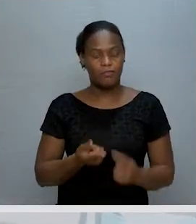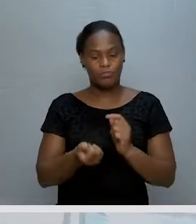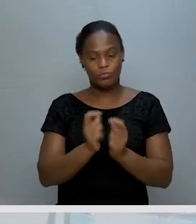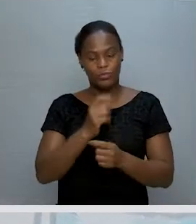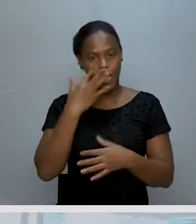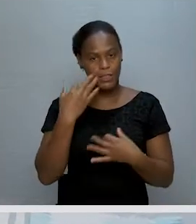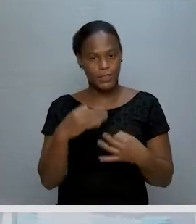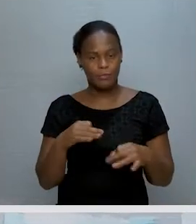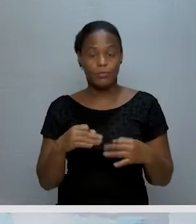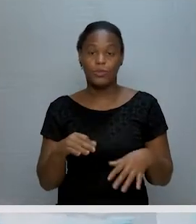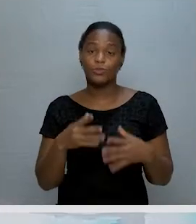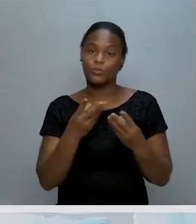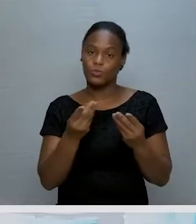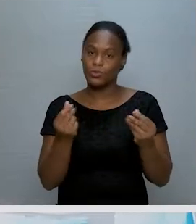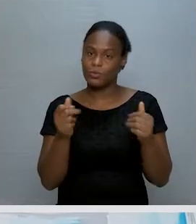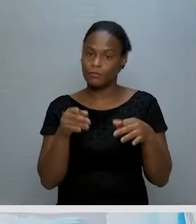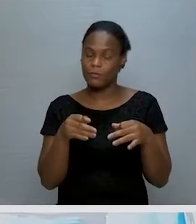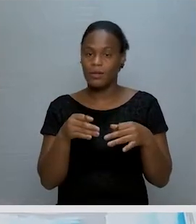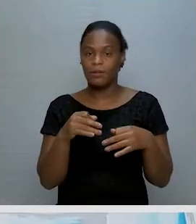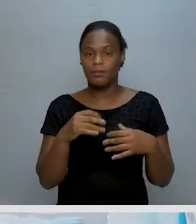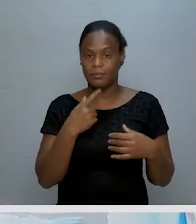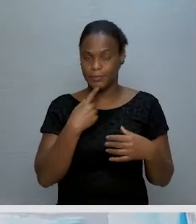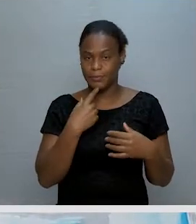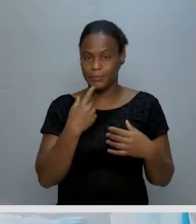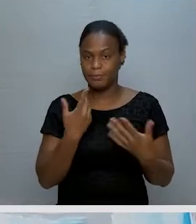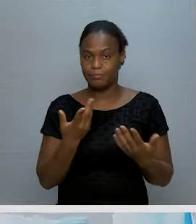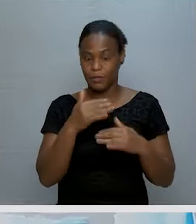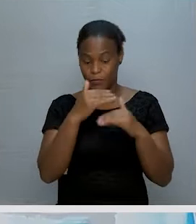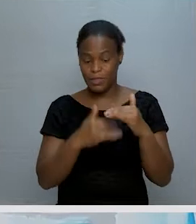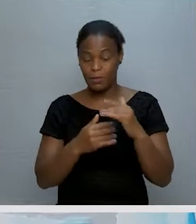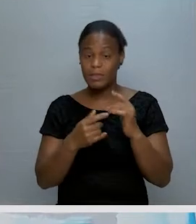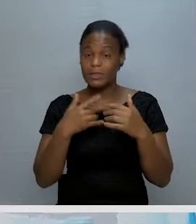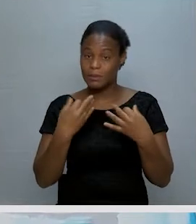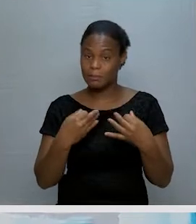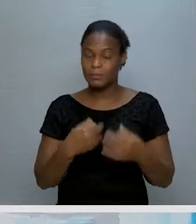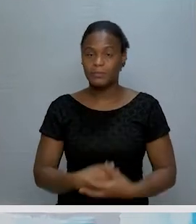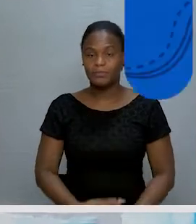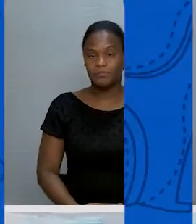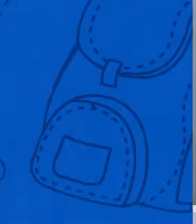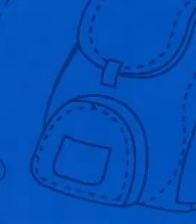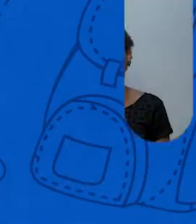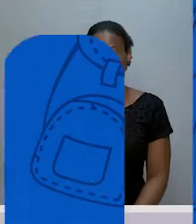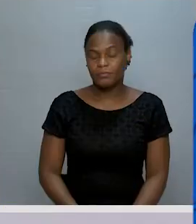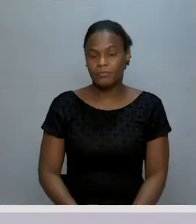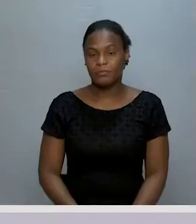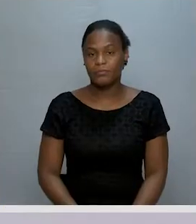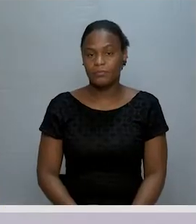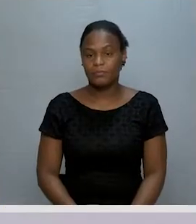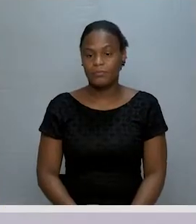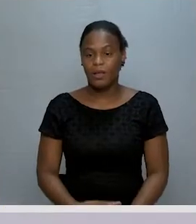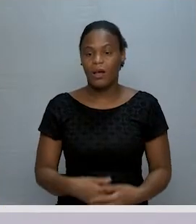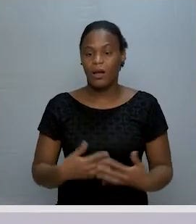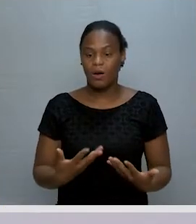devem simplificar o resultado, devem simplificar a fração. Correto?